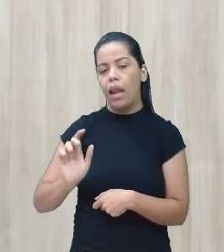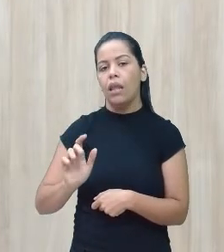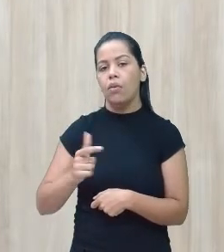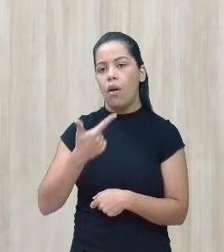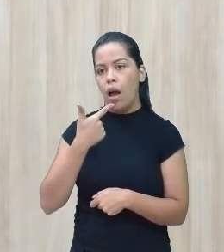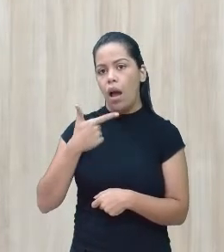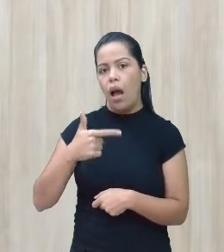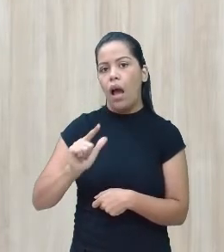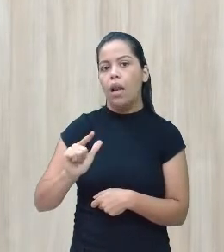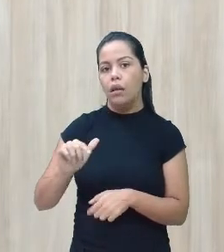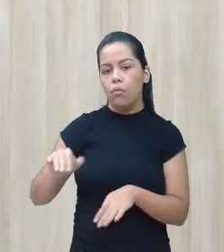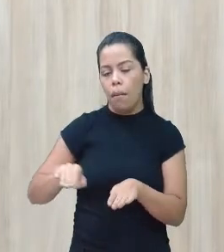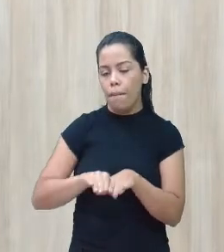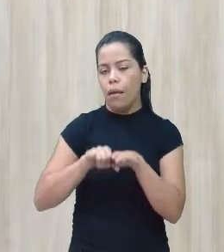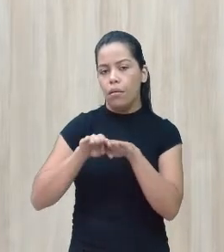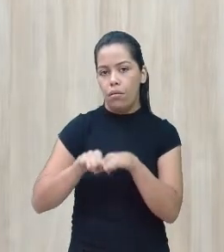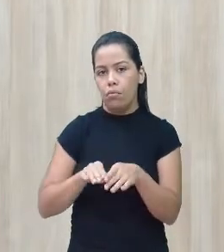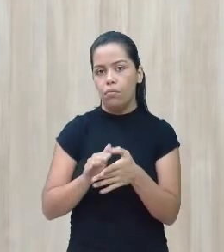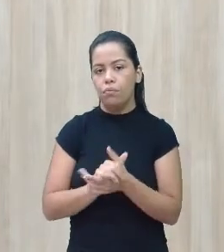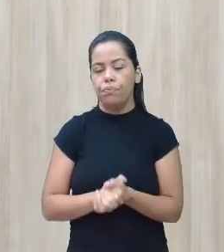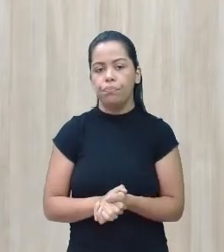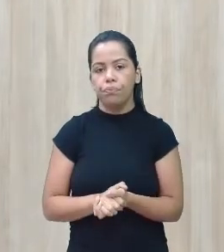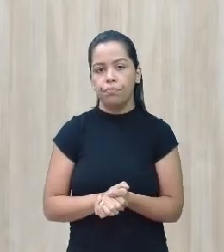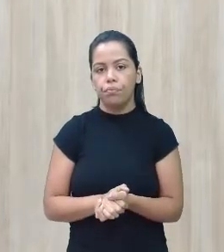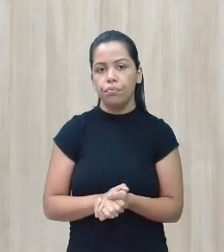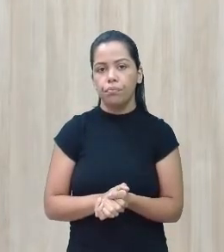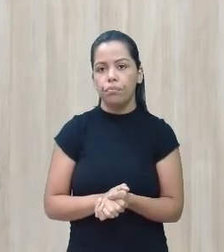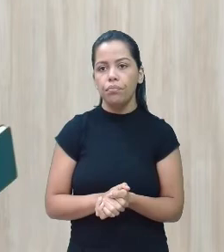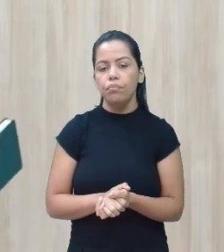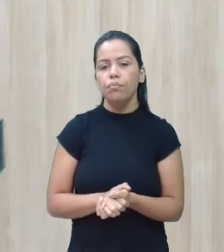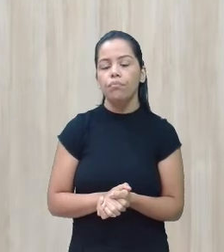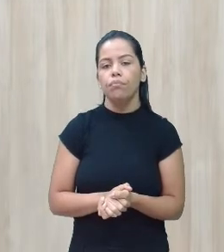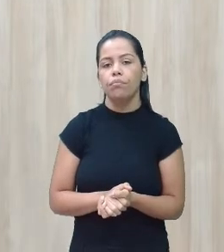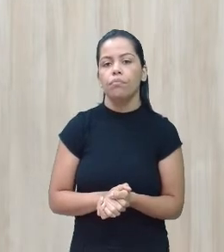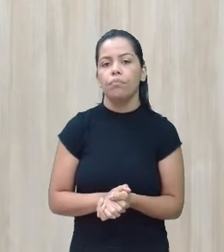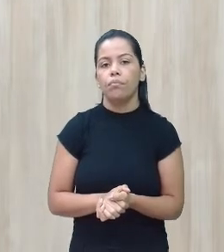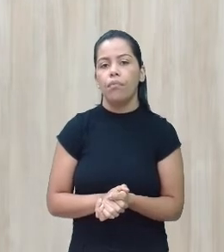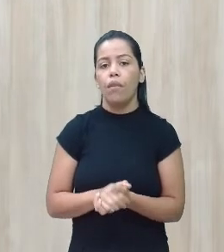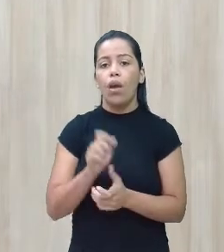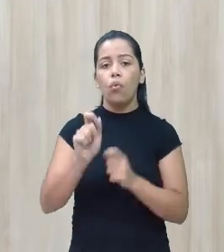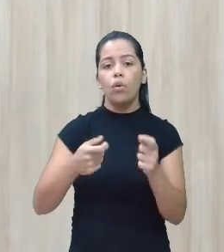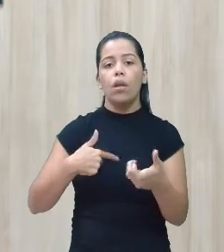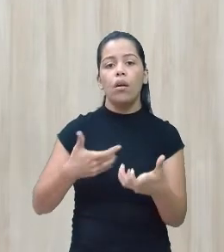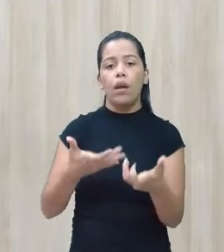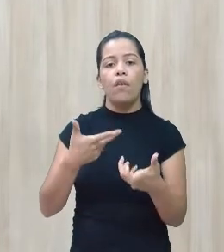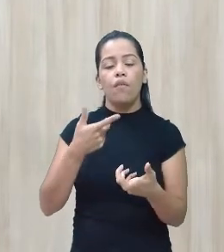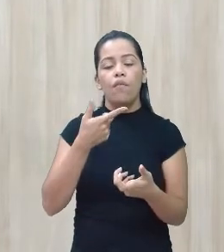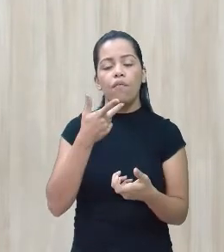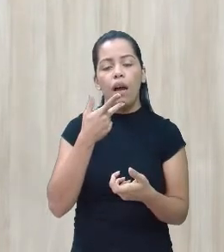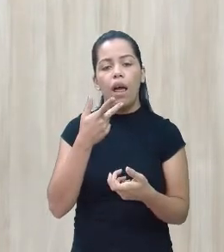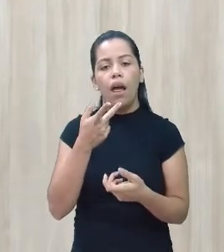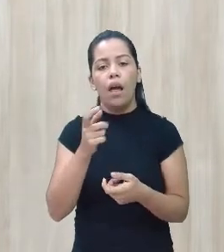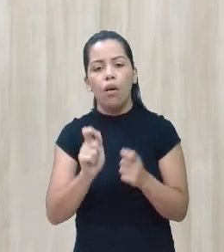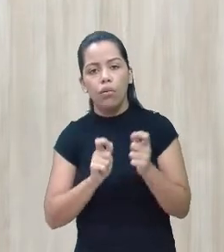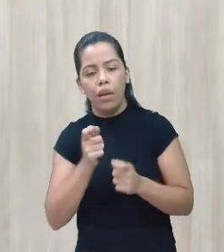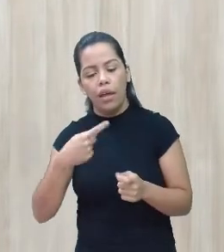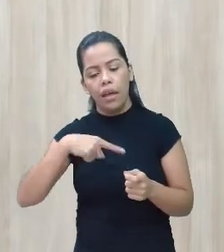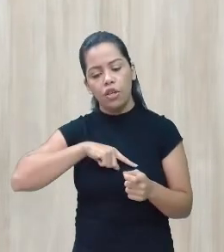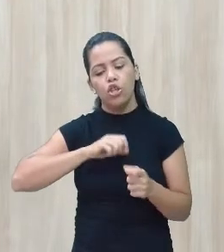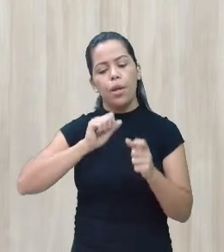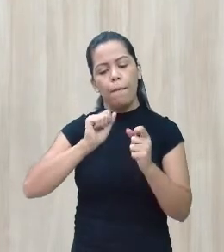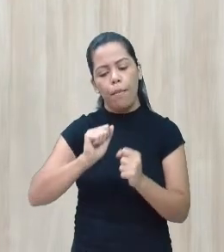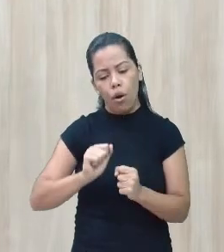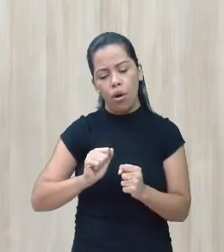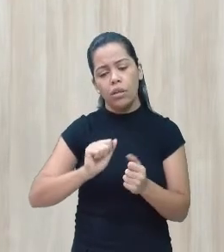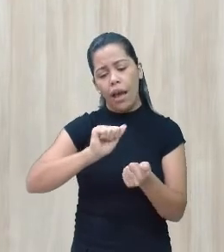adequações. Então, o que eu quero dizer é que nós podemos adaptar a linguagem para torná-la mais simples, para